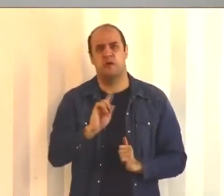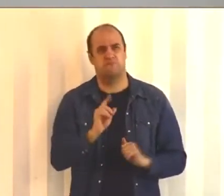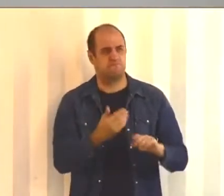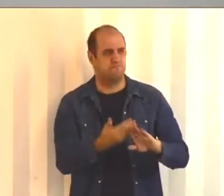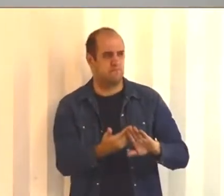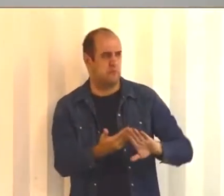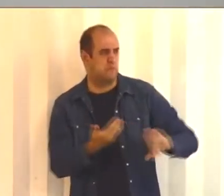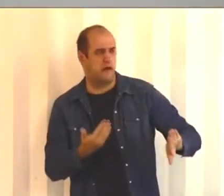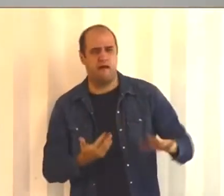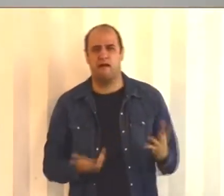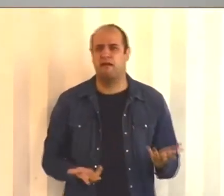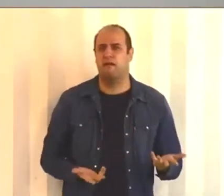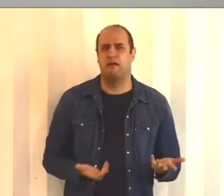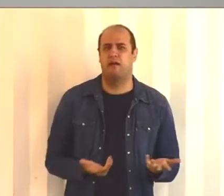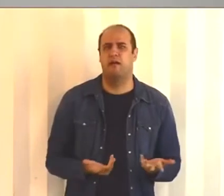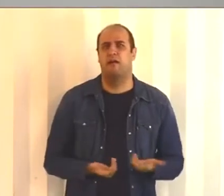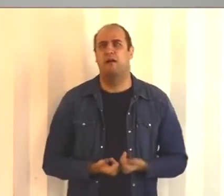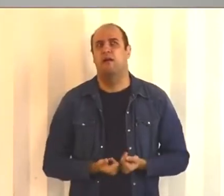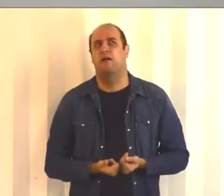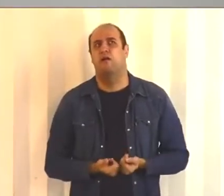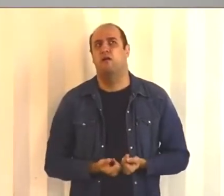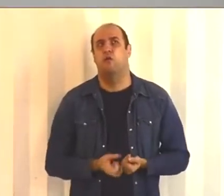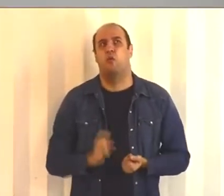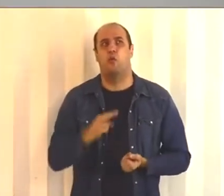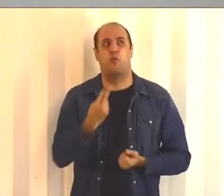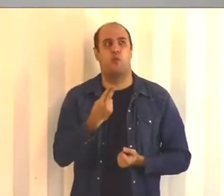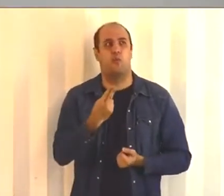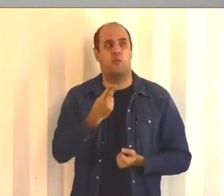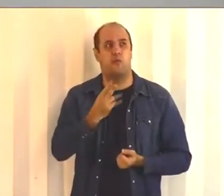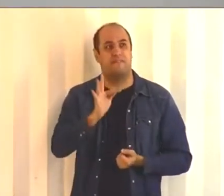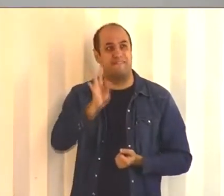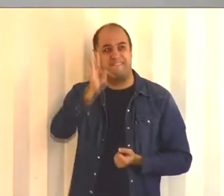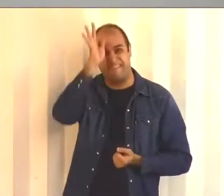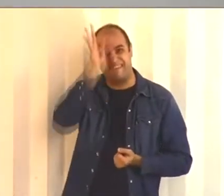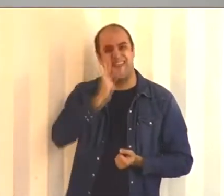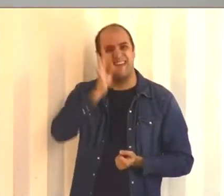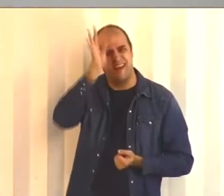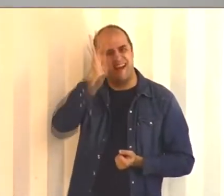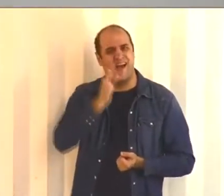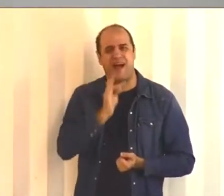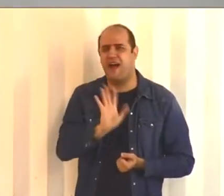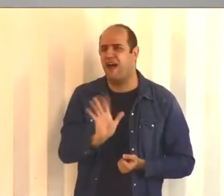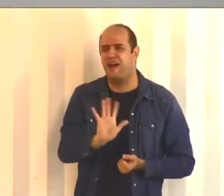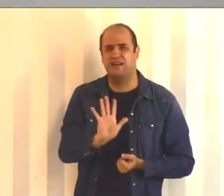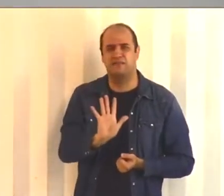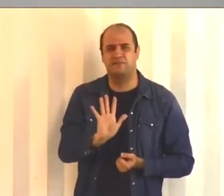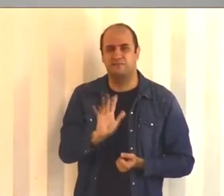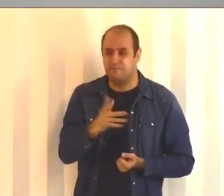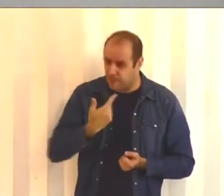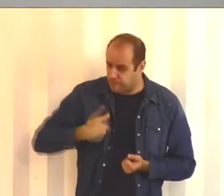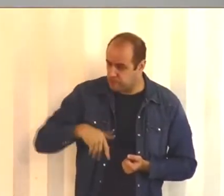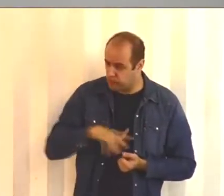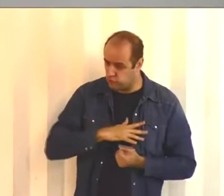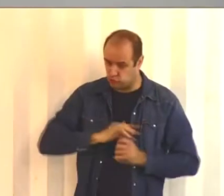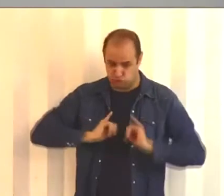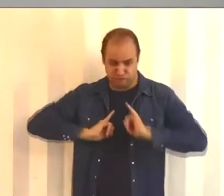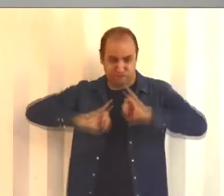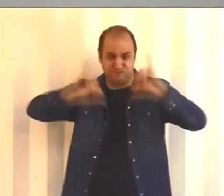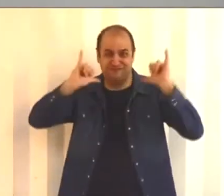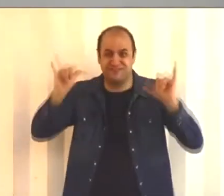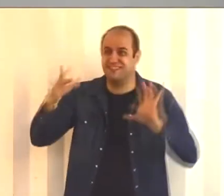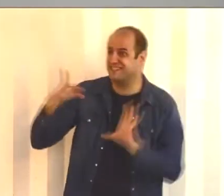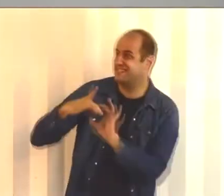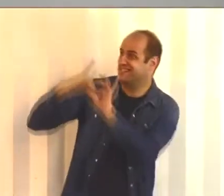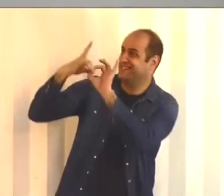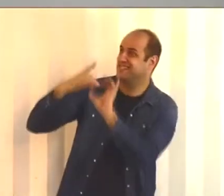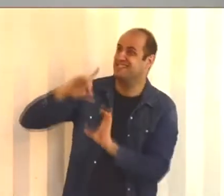parte, isso não é um ato de ritual. Isso é a demonstração pública que nós estamos num acordo com o